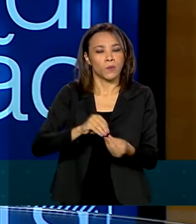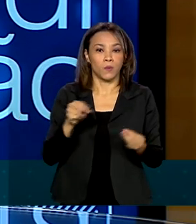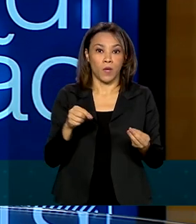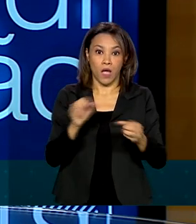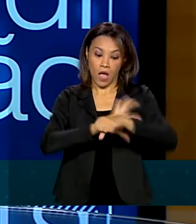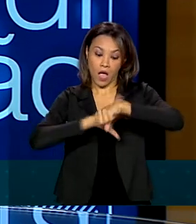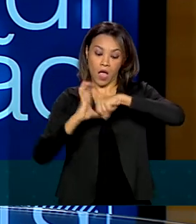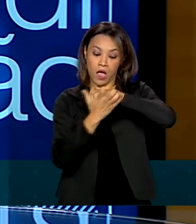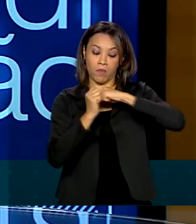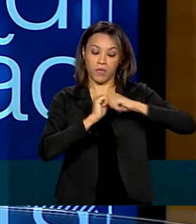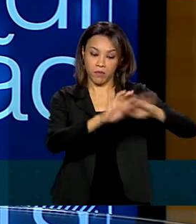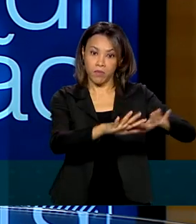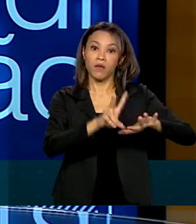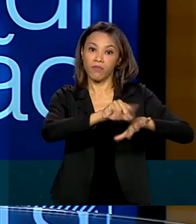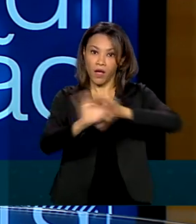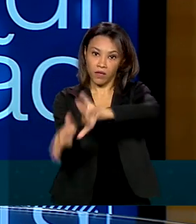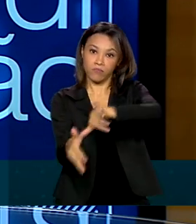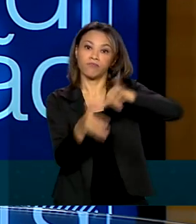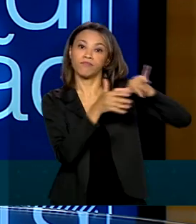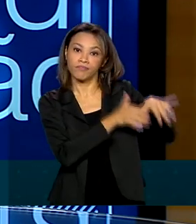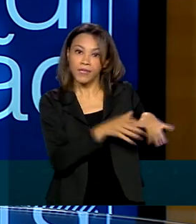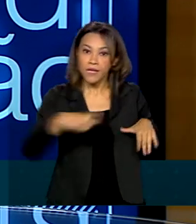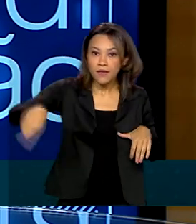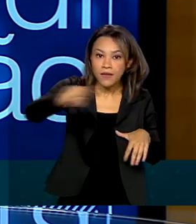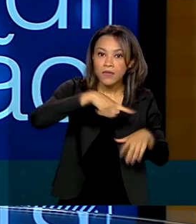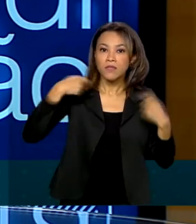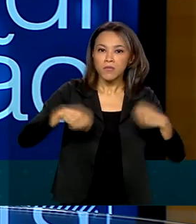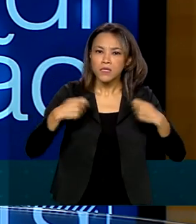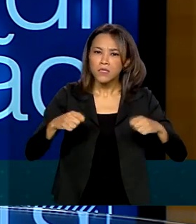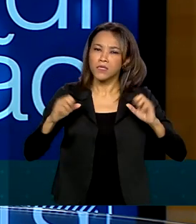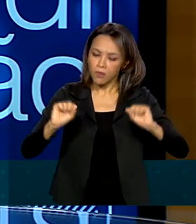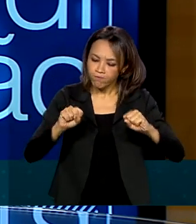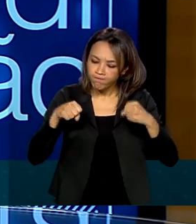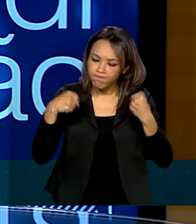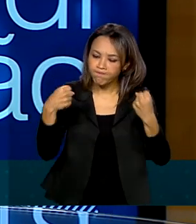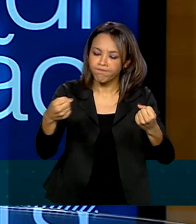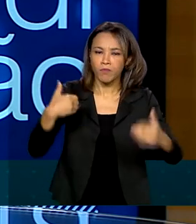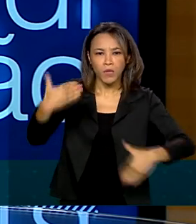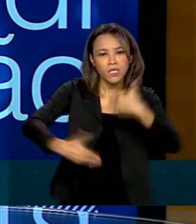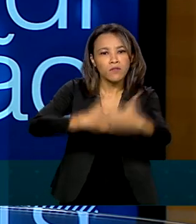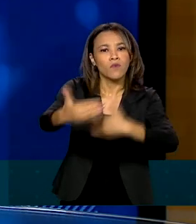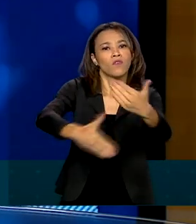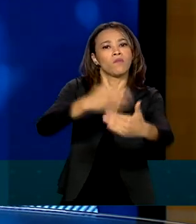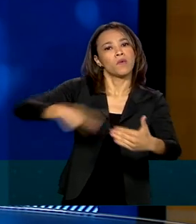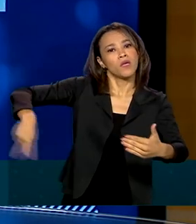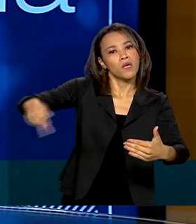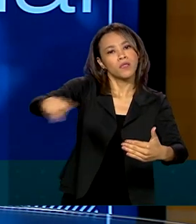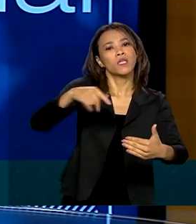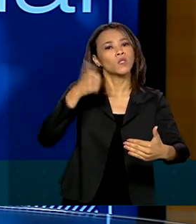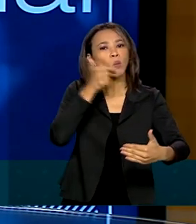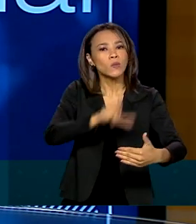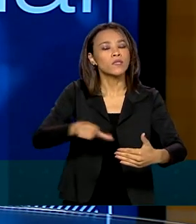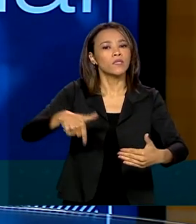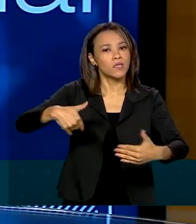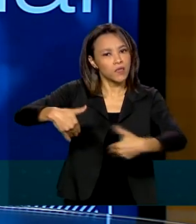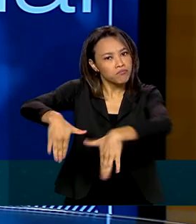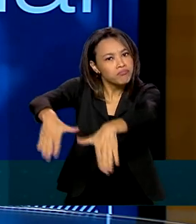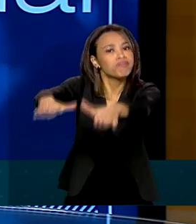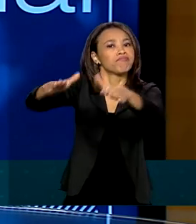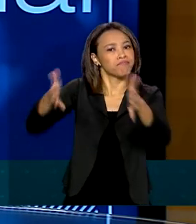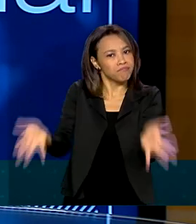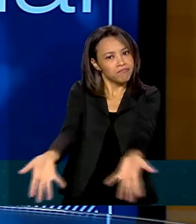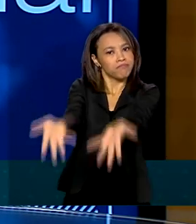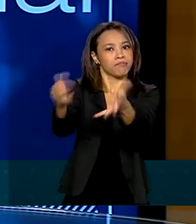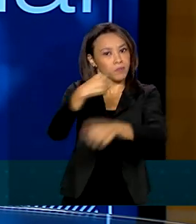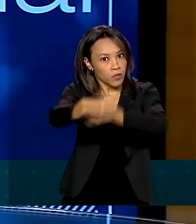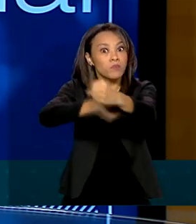pandemia vai passar, né? E eles têm que estar fortalecidos no etnodesenvolvimento, pra que possam caminhar com as próprias pernas. E isso já a